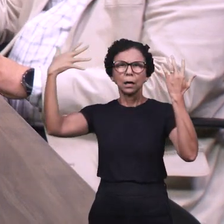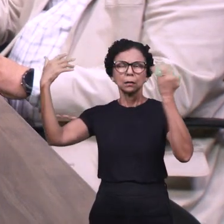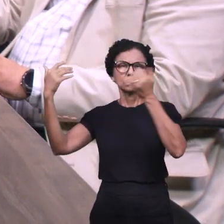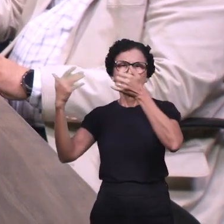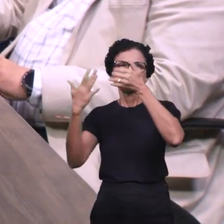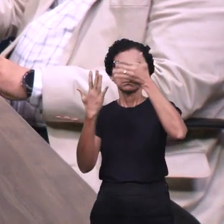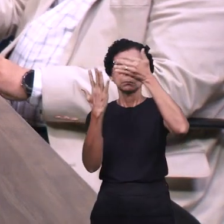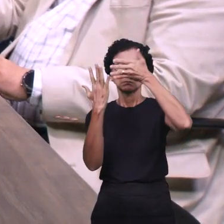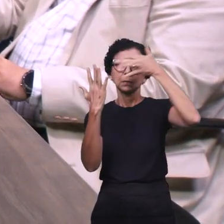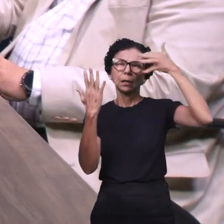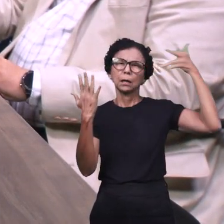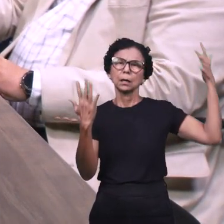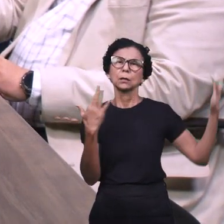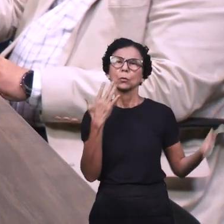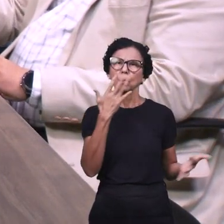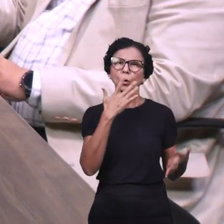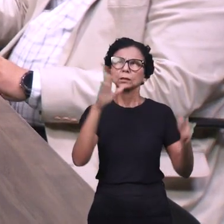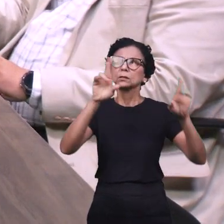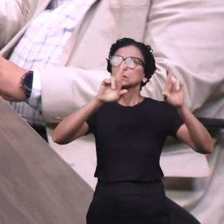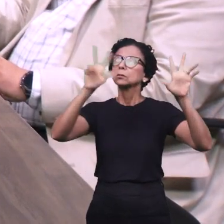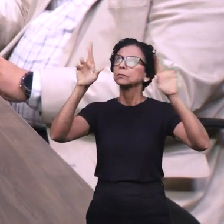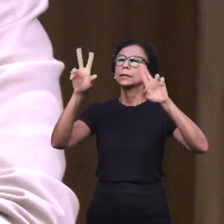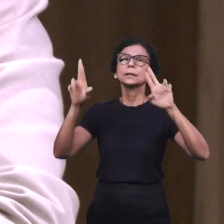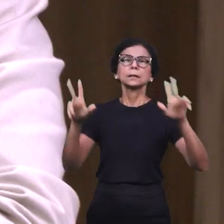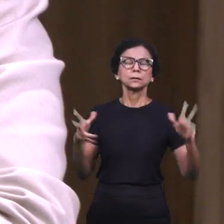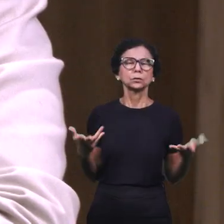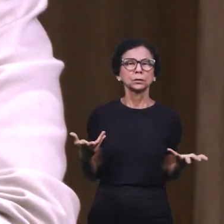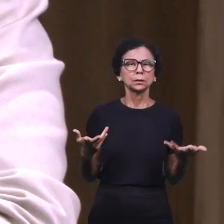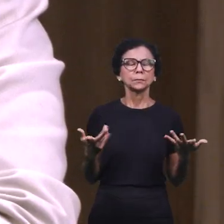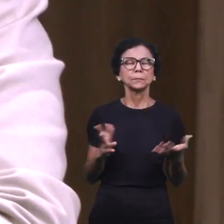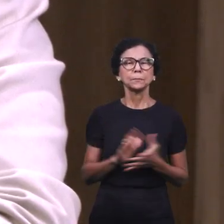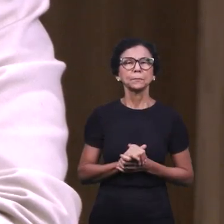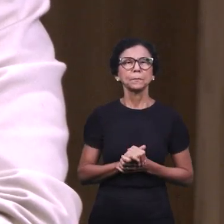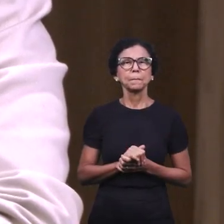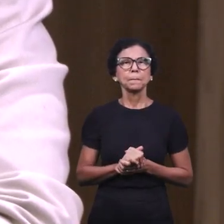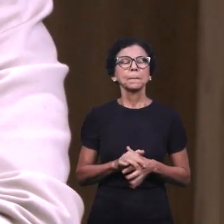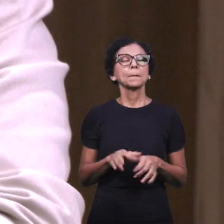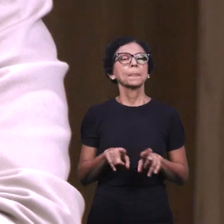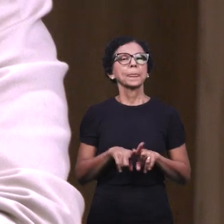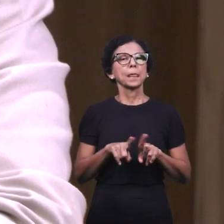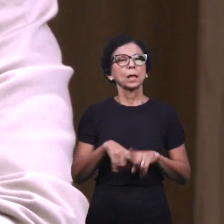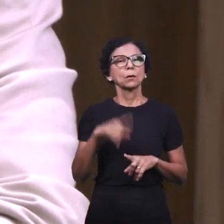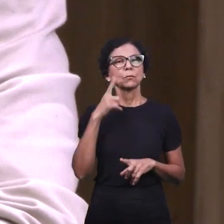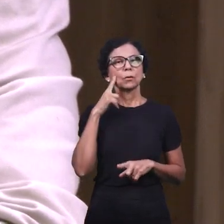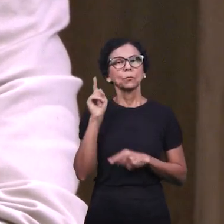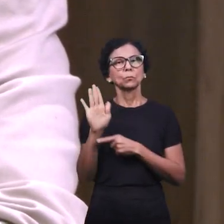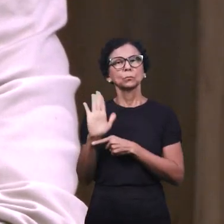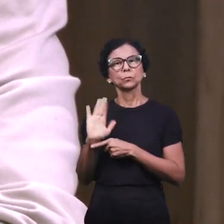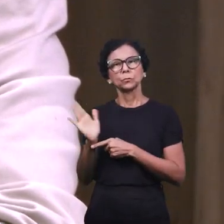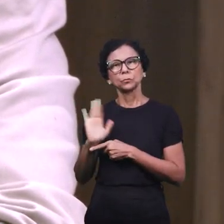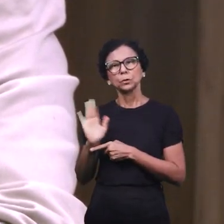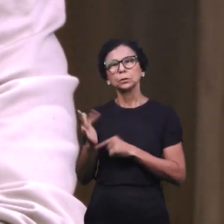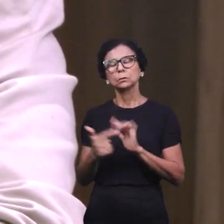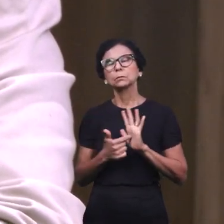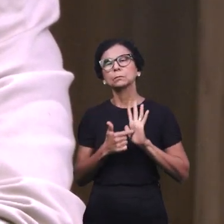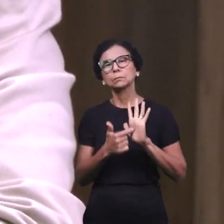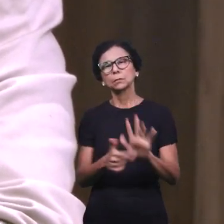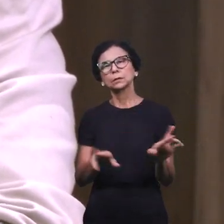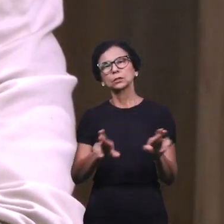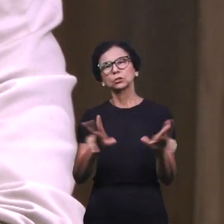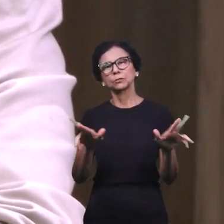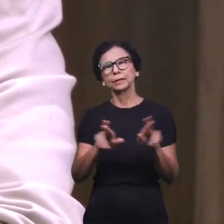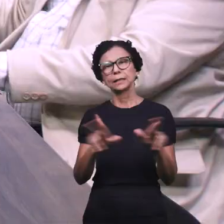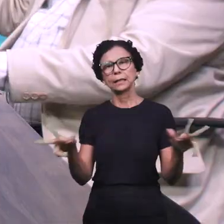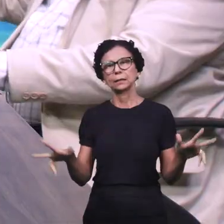que disso diz respeito lá atrás e para nós hoje? Inclusive, nós vamos ver um vídeo que exatamente mostra essa diferença entre